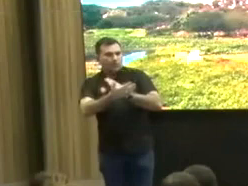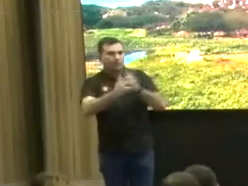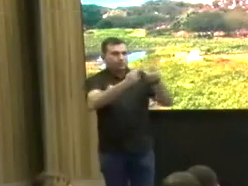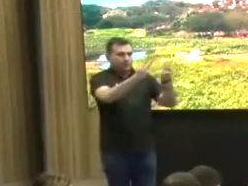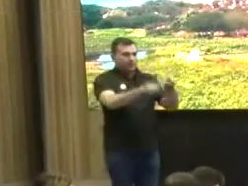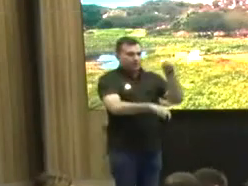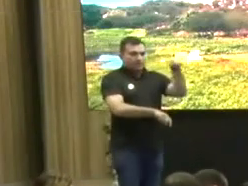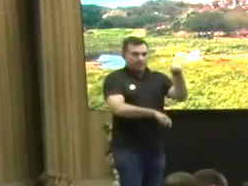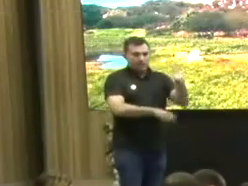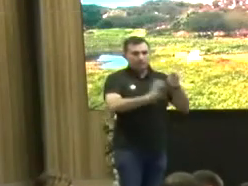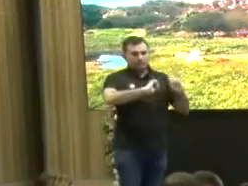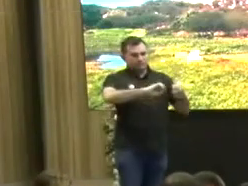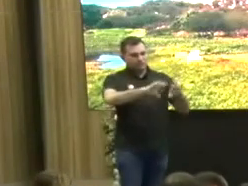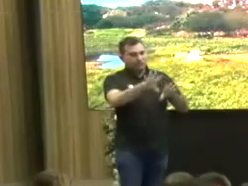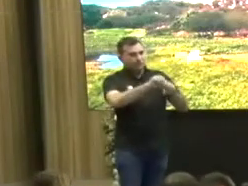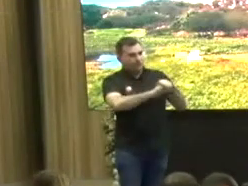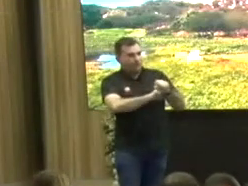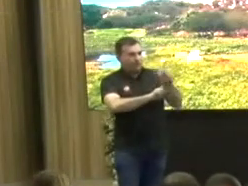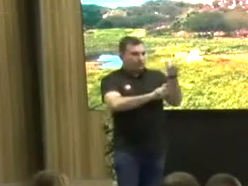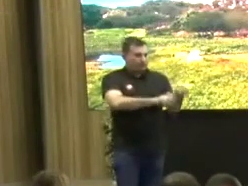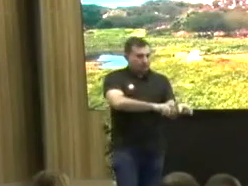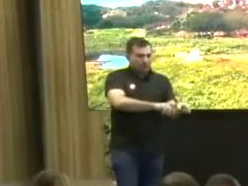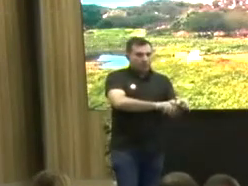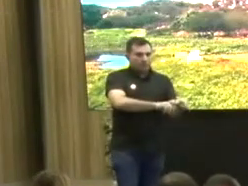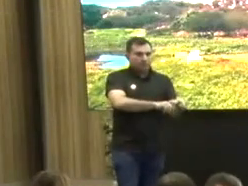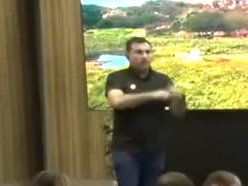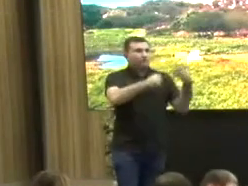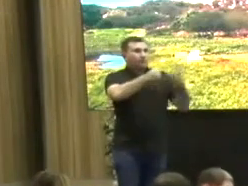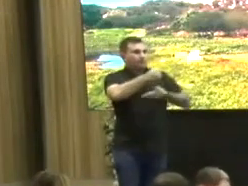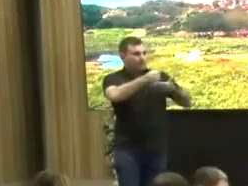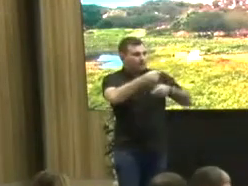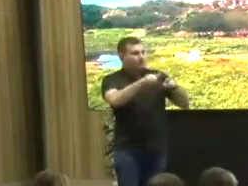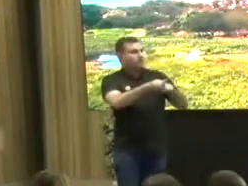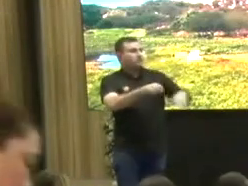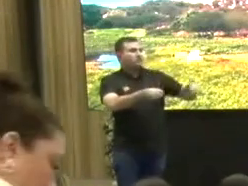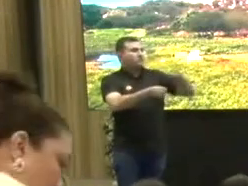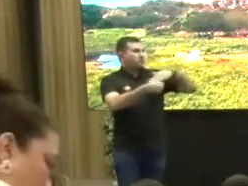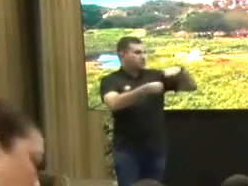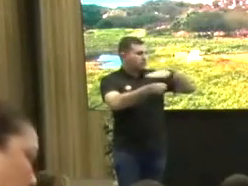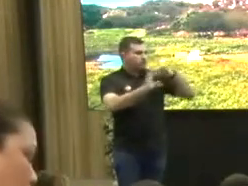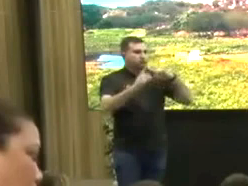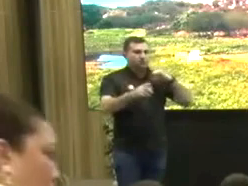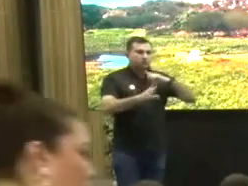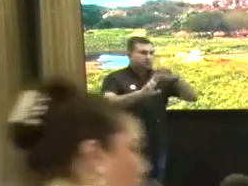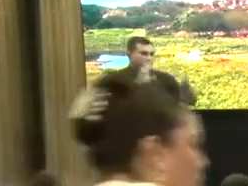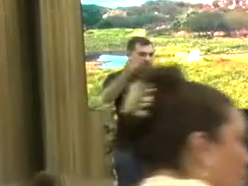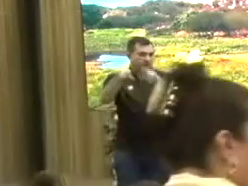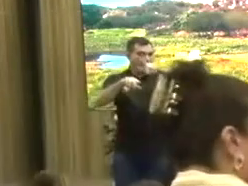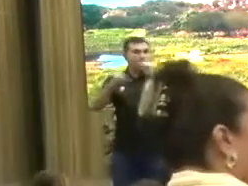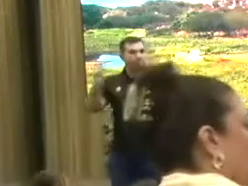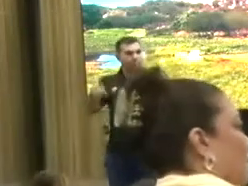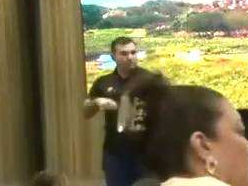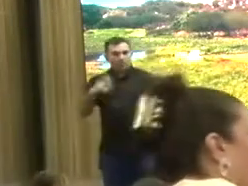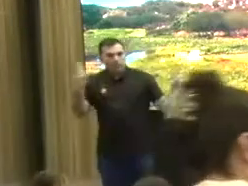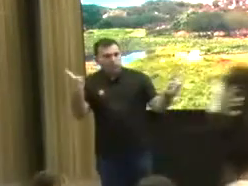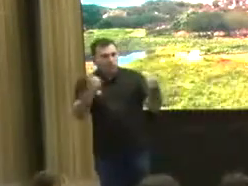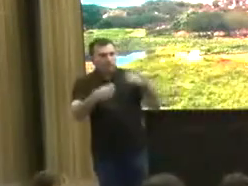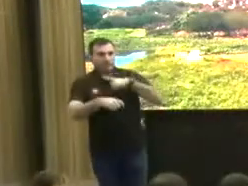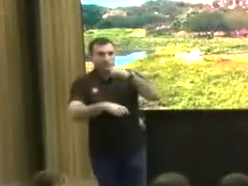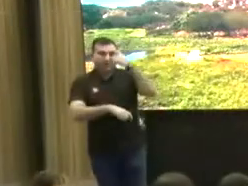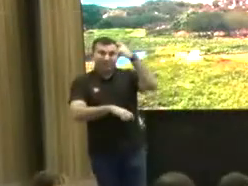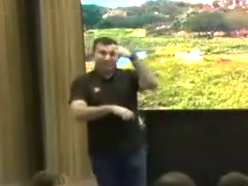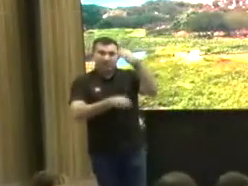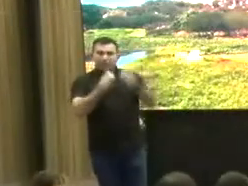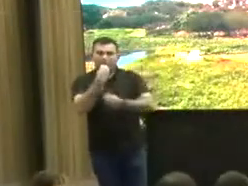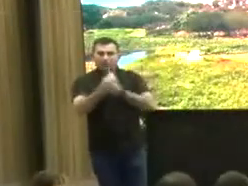formal e não formal, tanto da aprendizagem para o trabalho, sem dúvida, mas também captura a ideia da formação